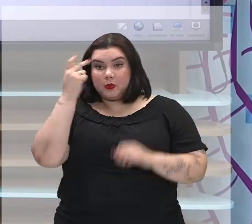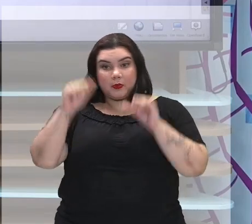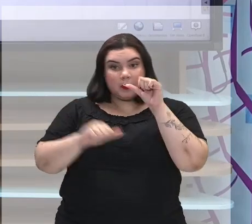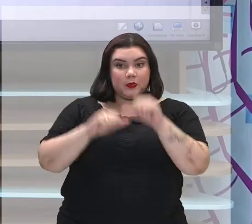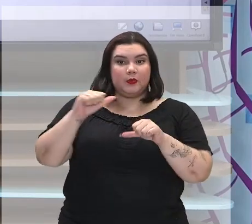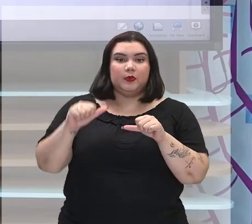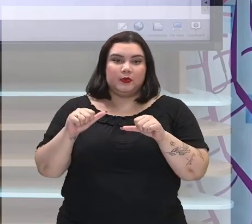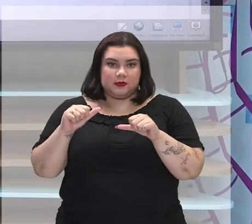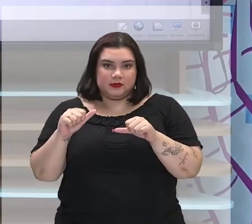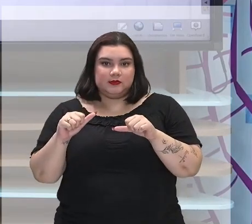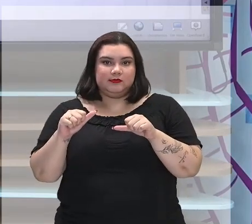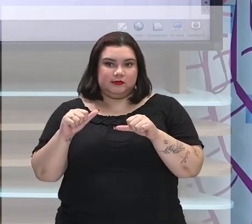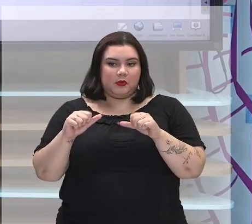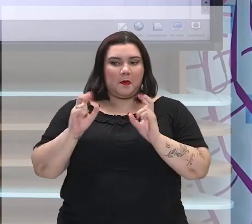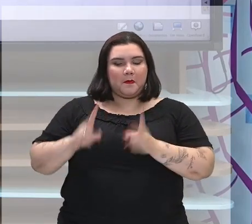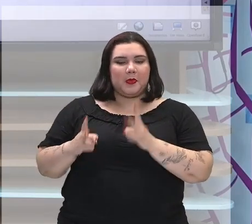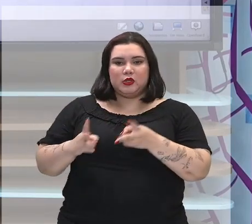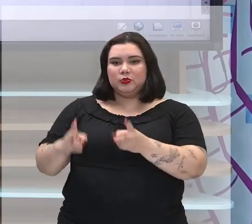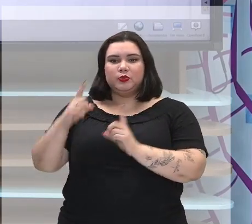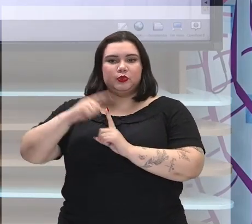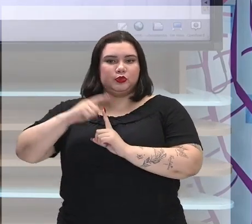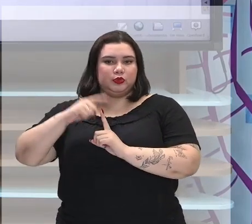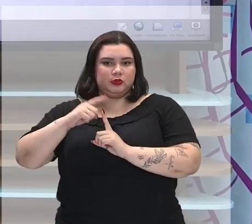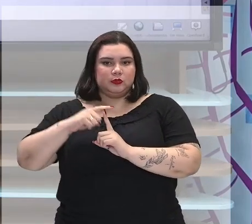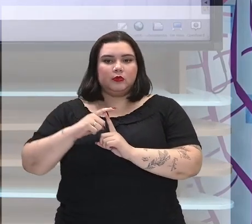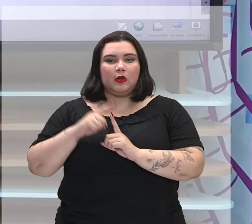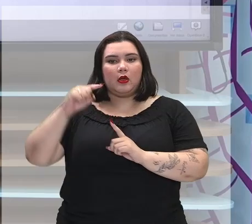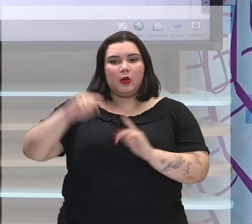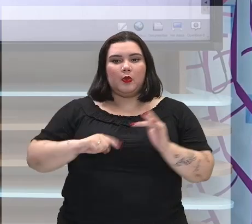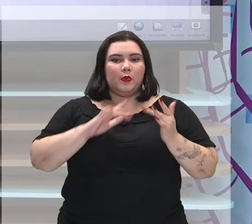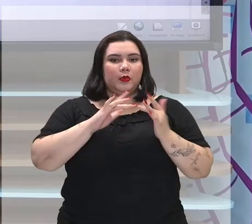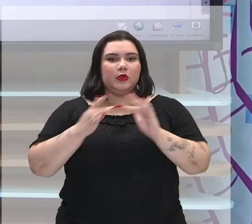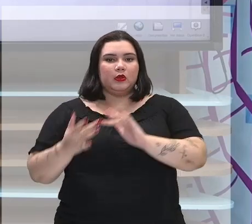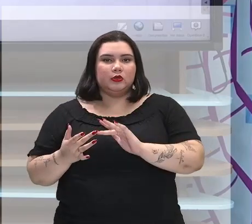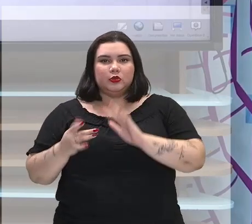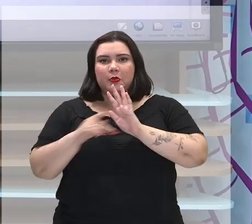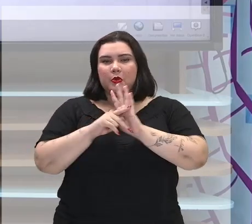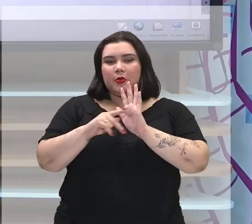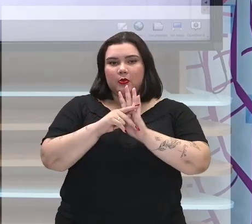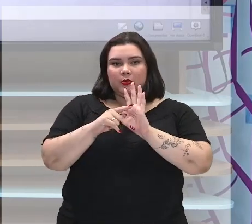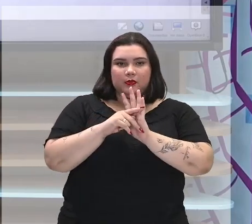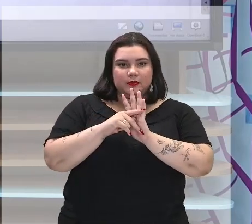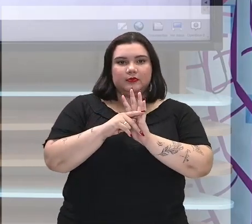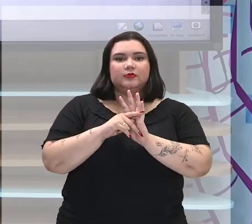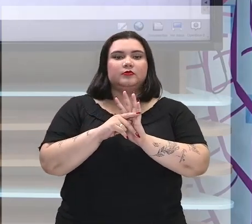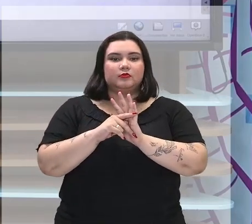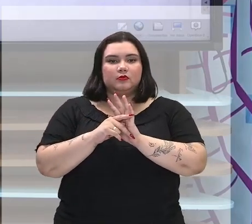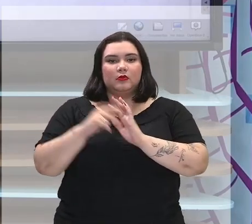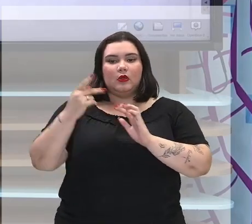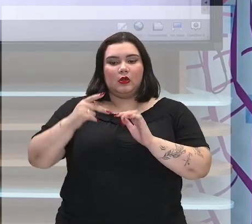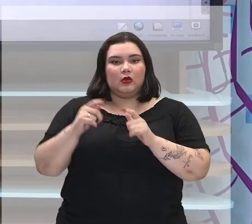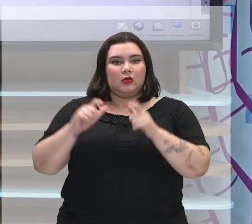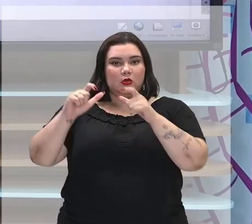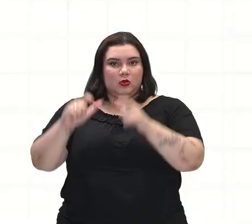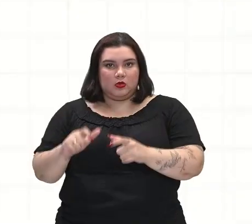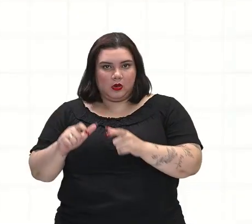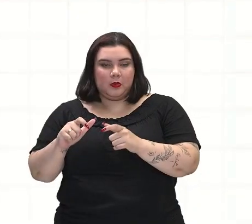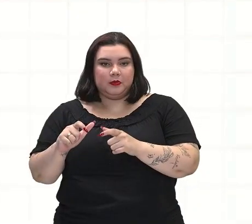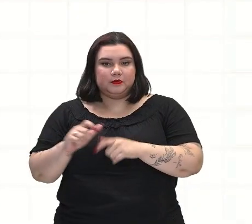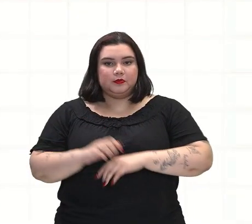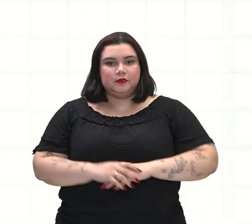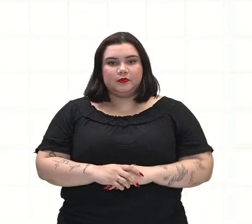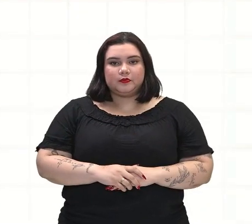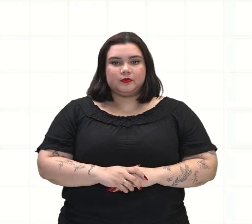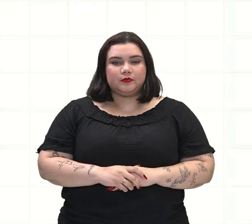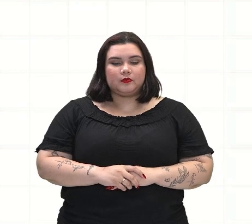né, da sua classe. Era assim que era o contexto justamente dentro da ilha de São Domingos,